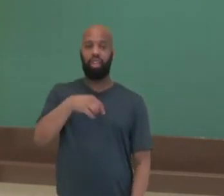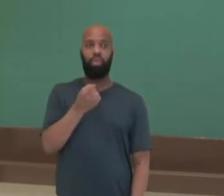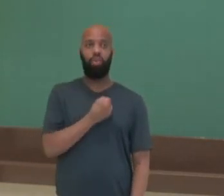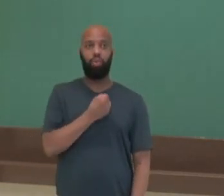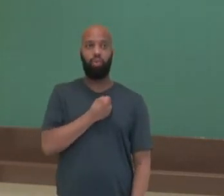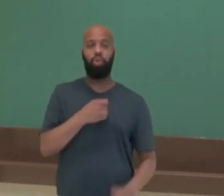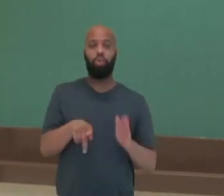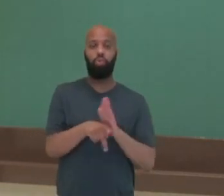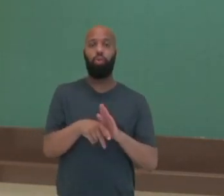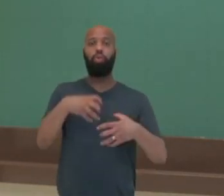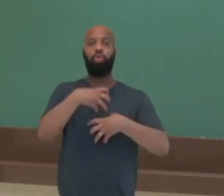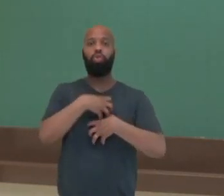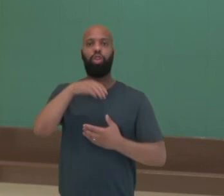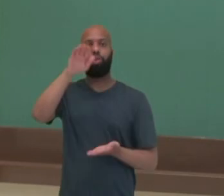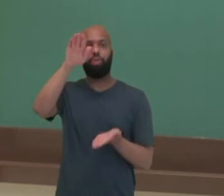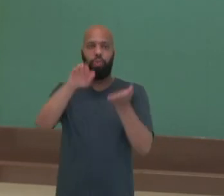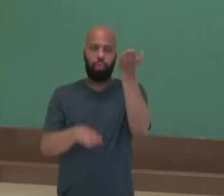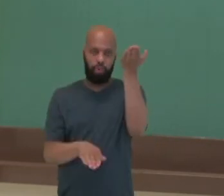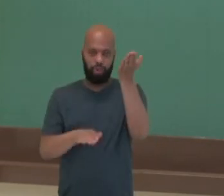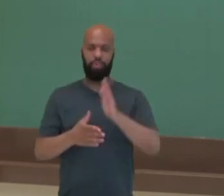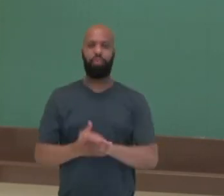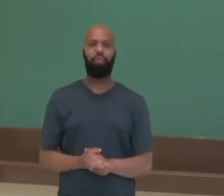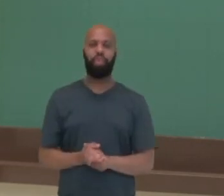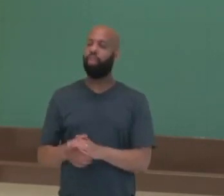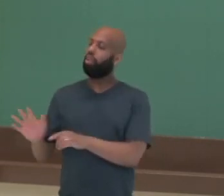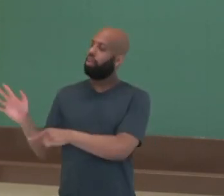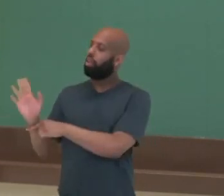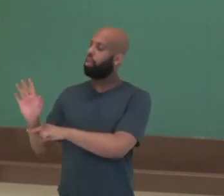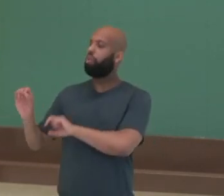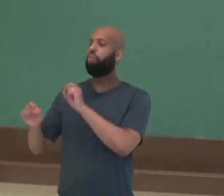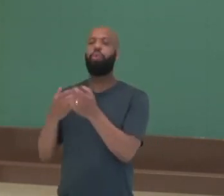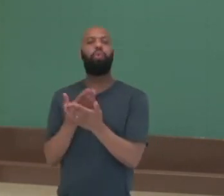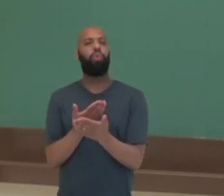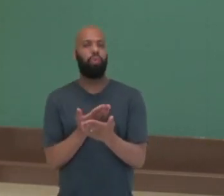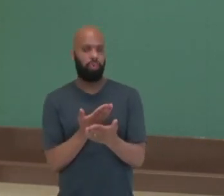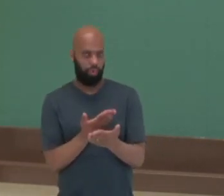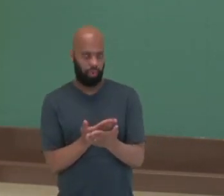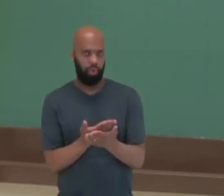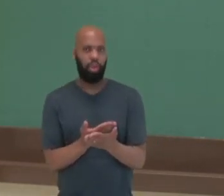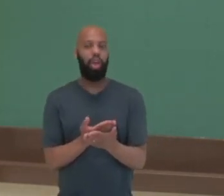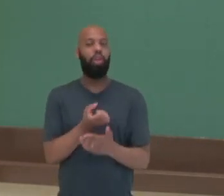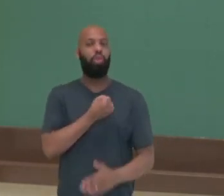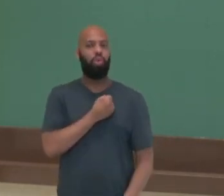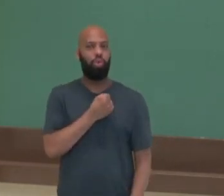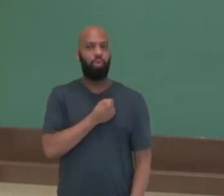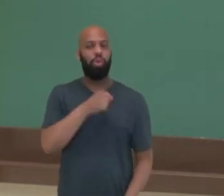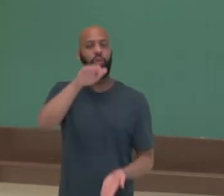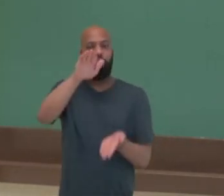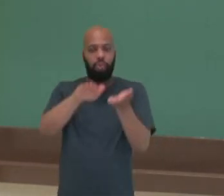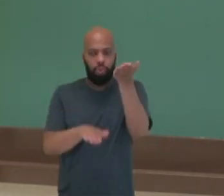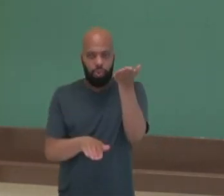são inversamente proporcionais. Neste vídeo, nós falamos sobre números